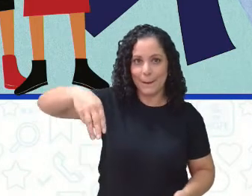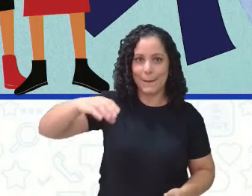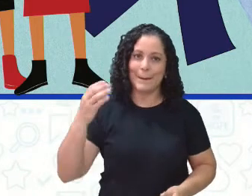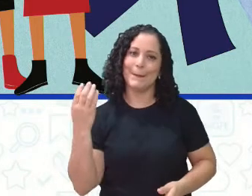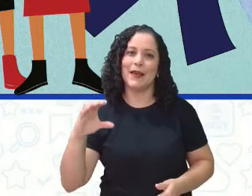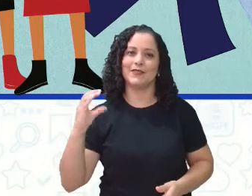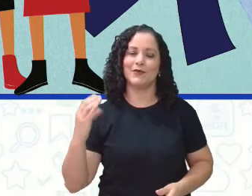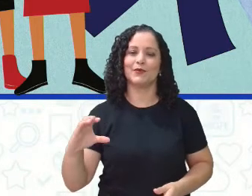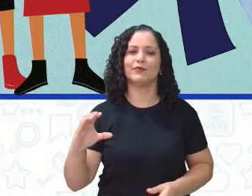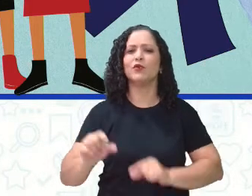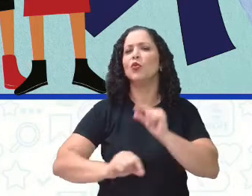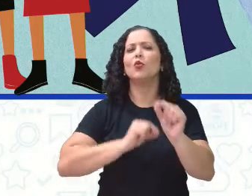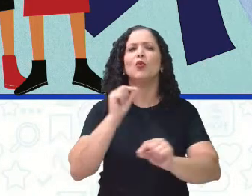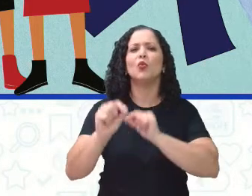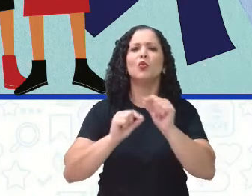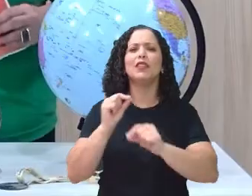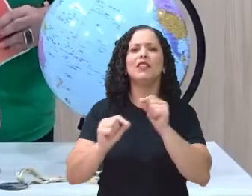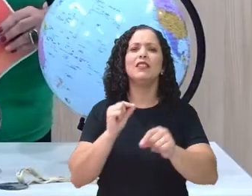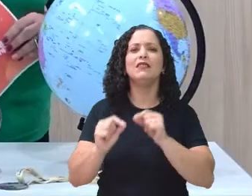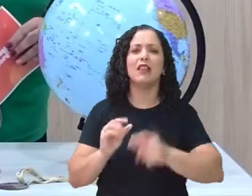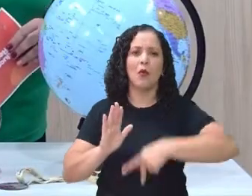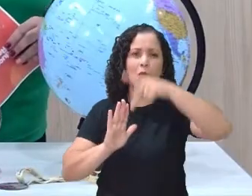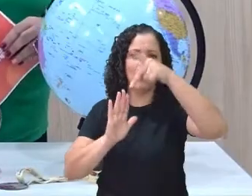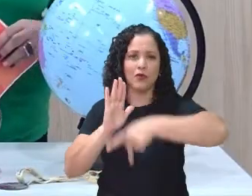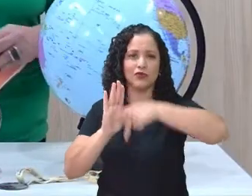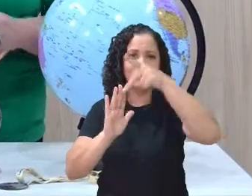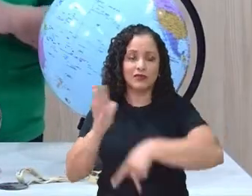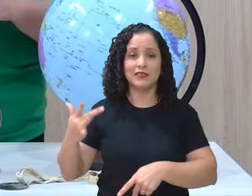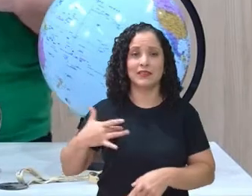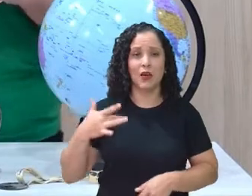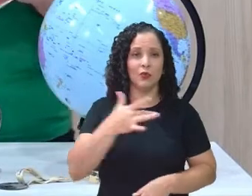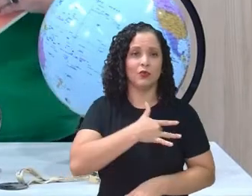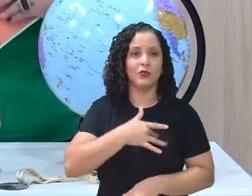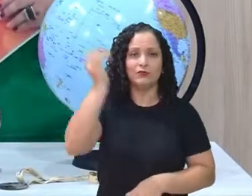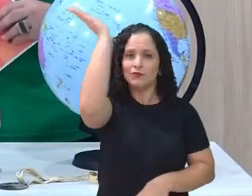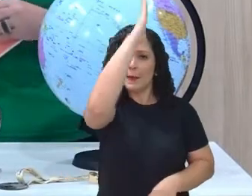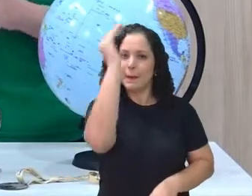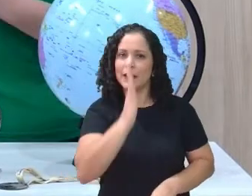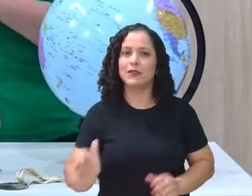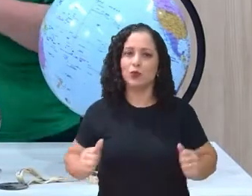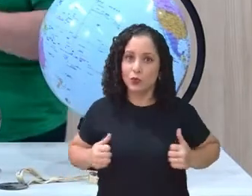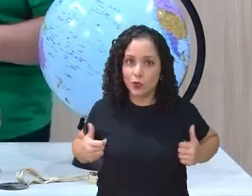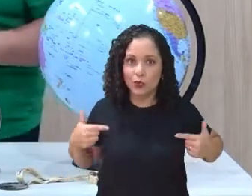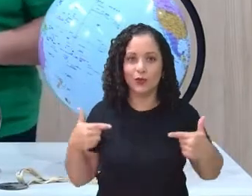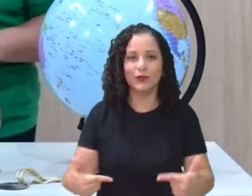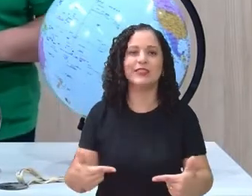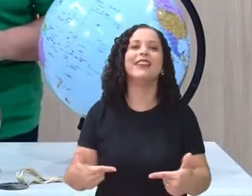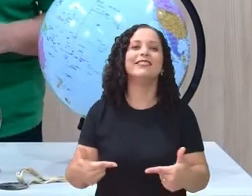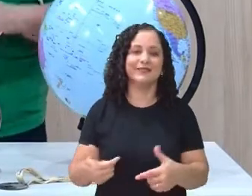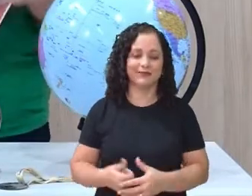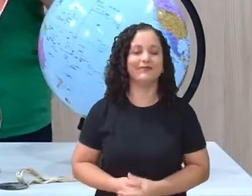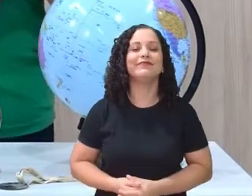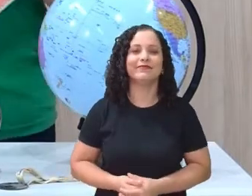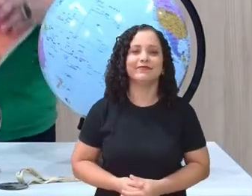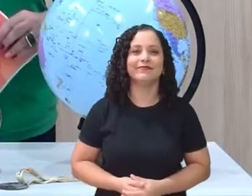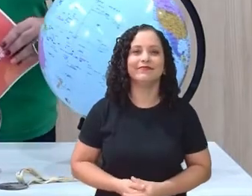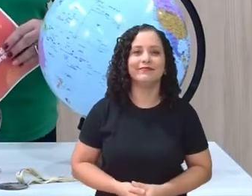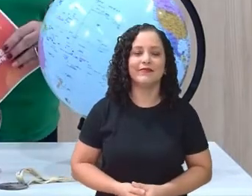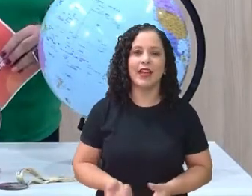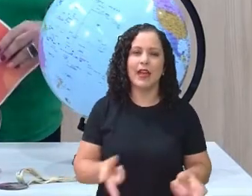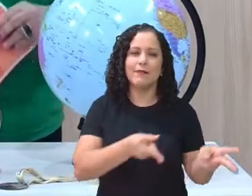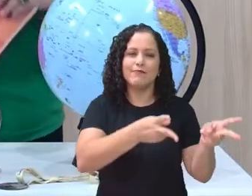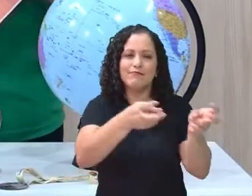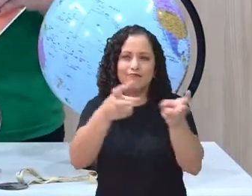que a campanha de saúde, né, do nosso país está aí lutando. Então, o nosso olhar,